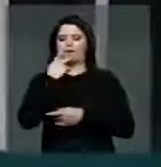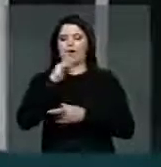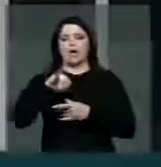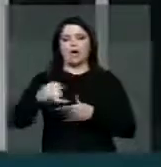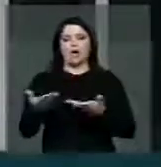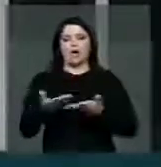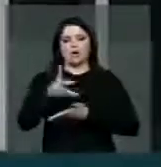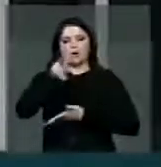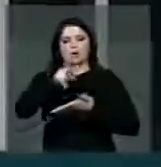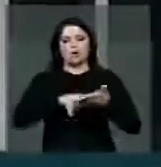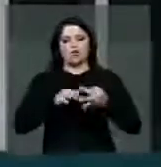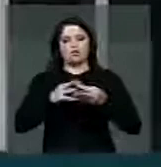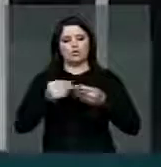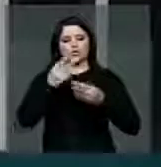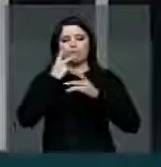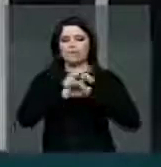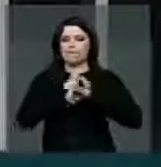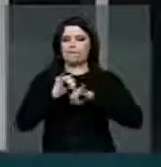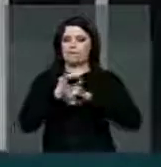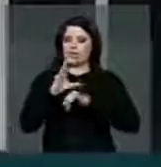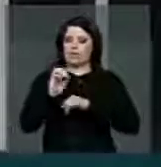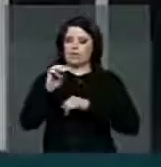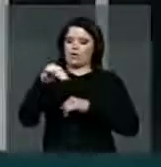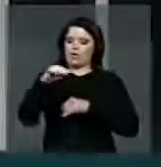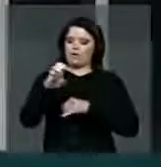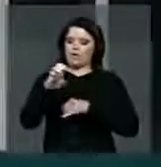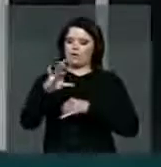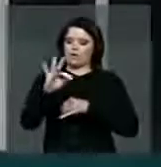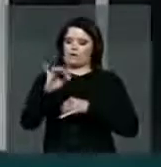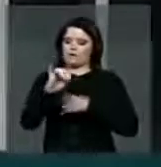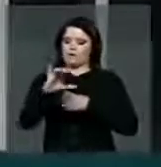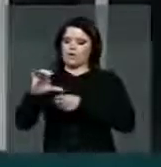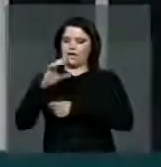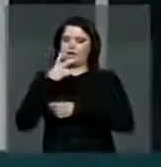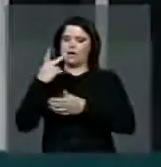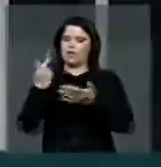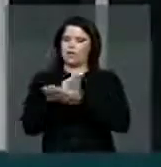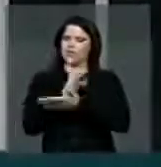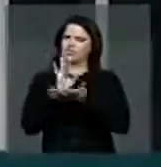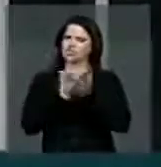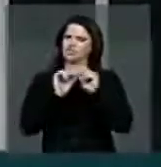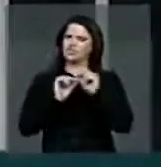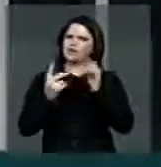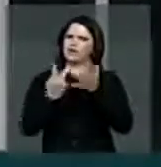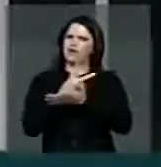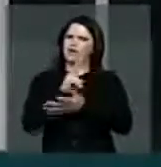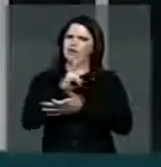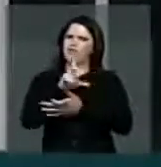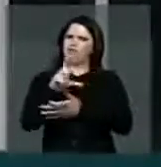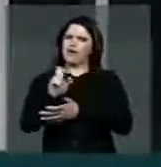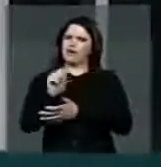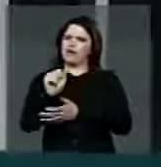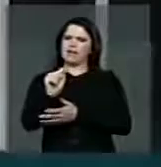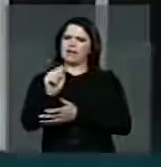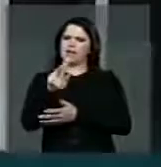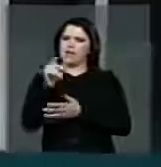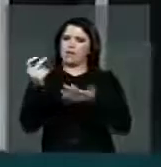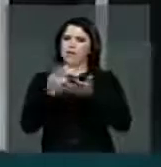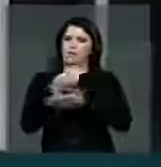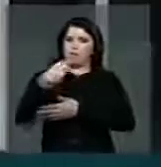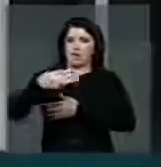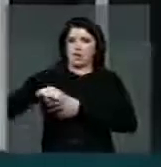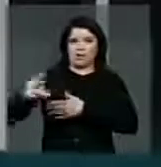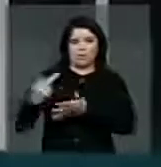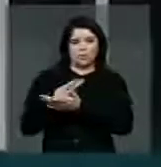a leitura do manifesto do Comifec, a verdadeira face da Vale S.A. no Maranhão,